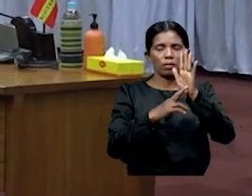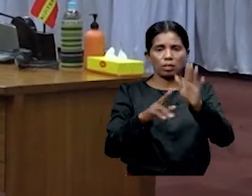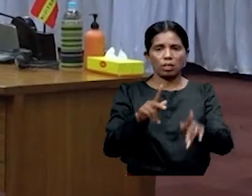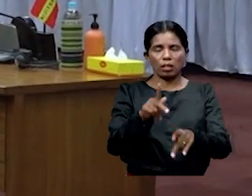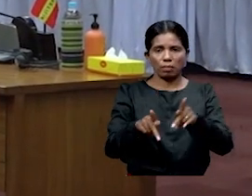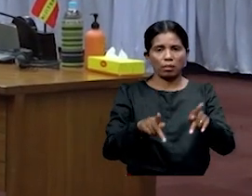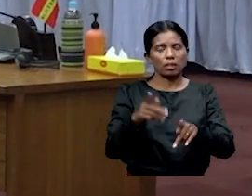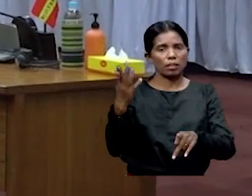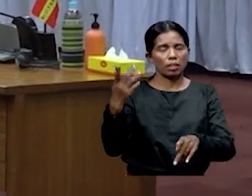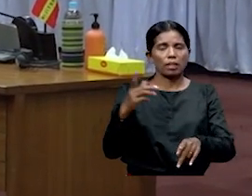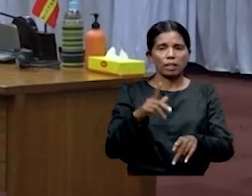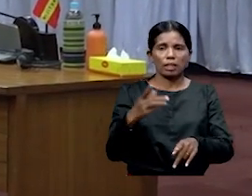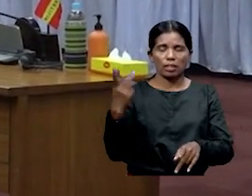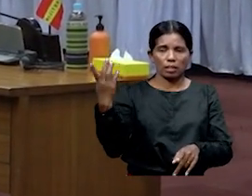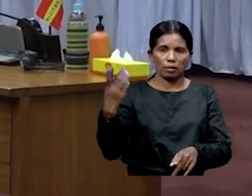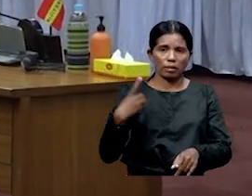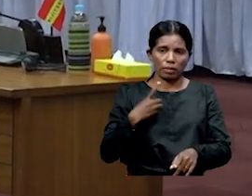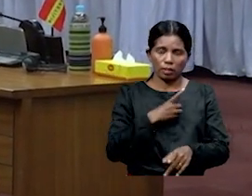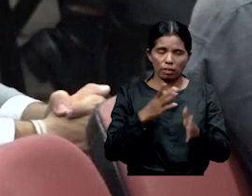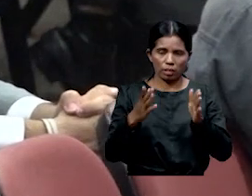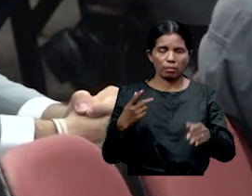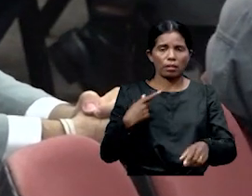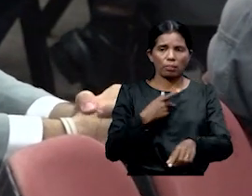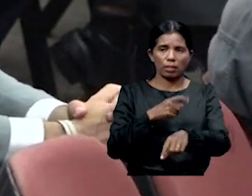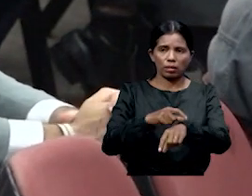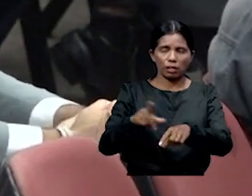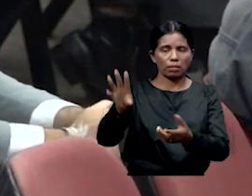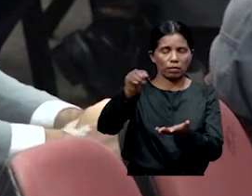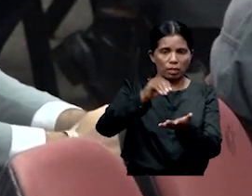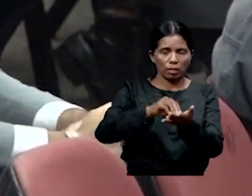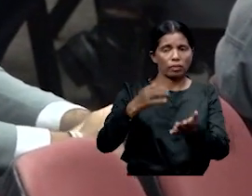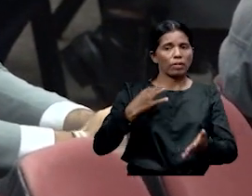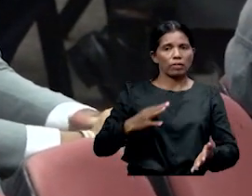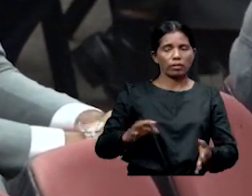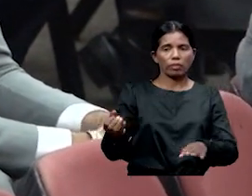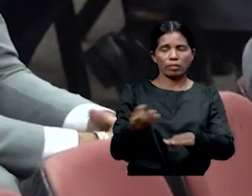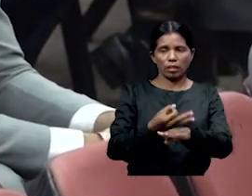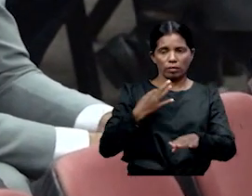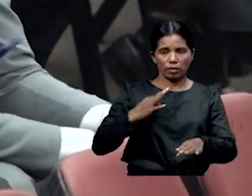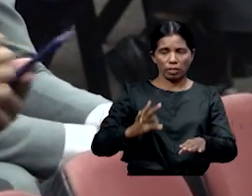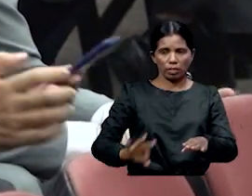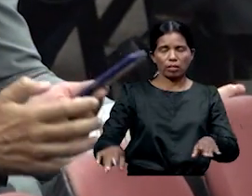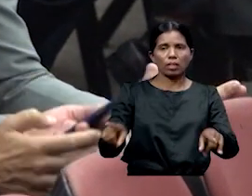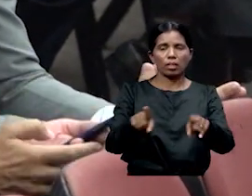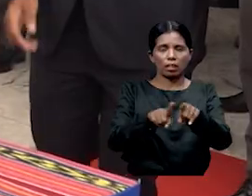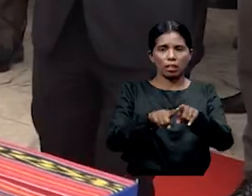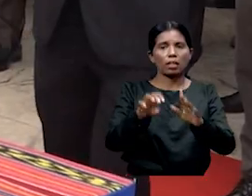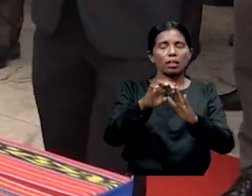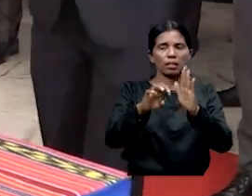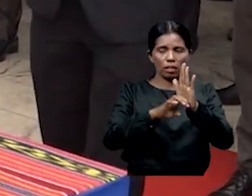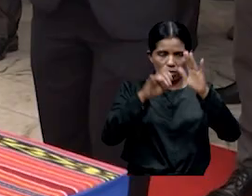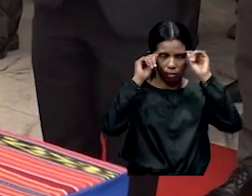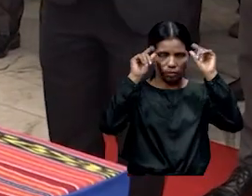pobre EA parlamentu nasional tanba do hospital na documento Fraternidade humana da documento estar último este neon